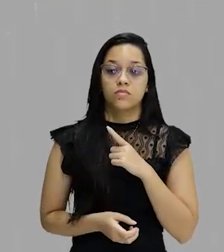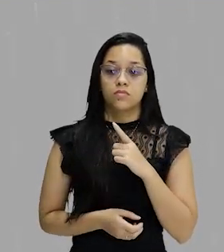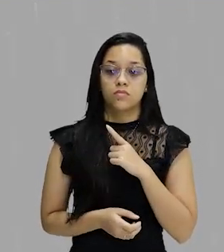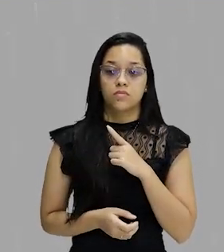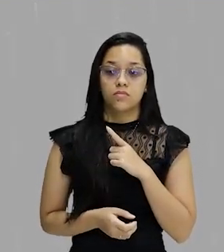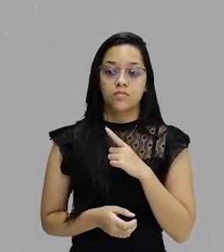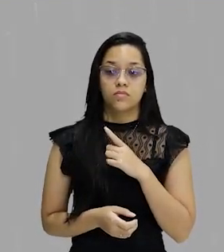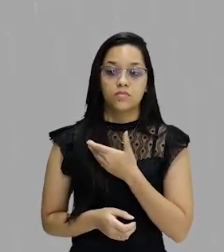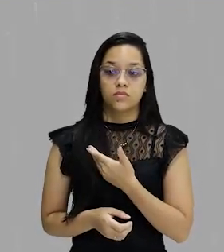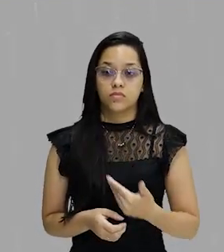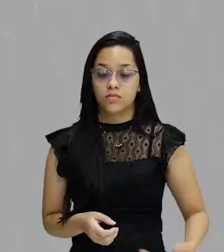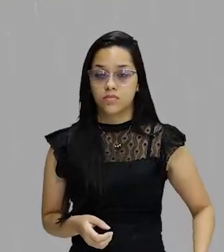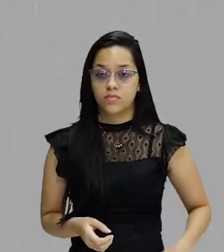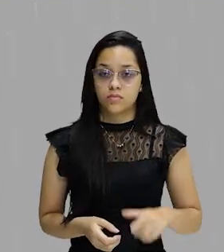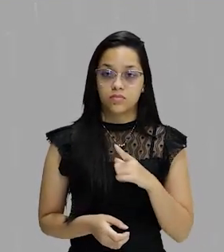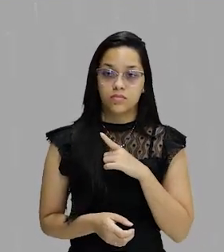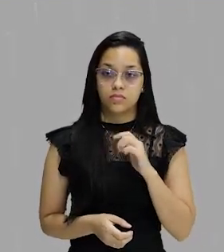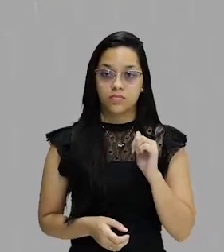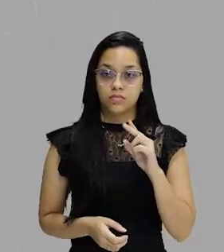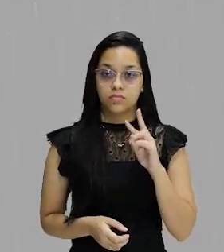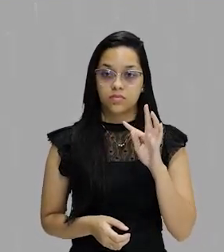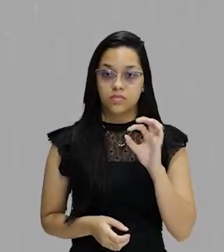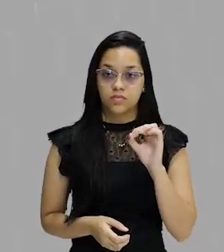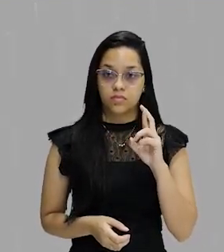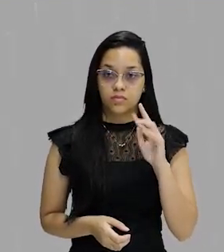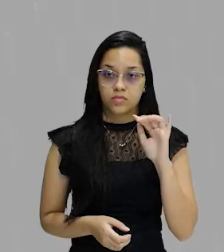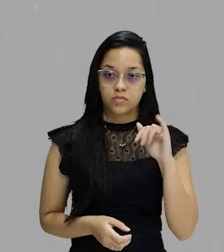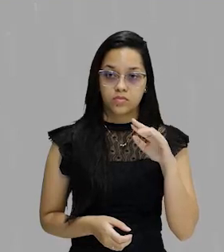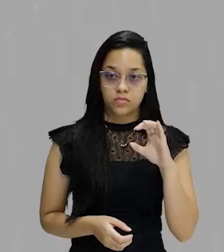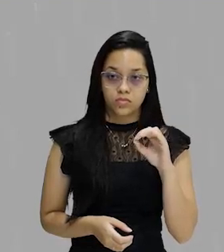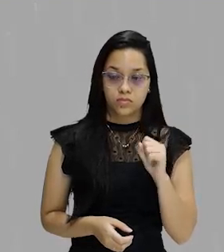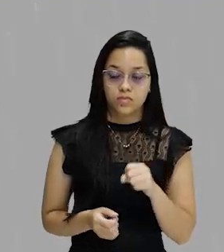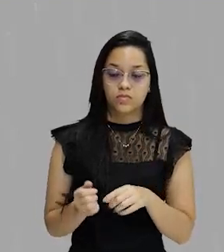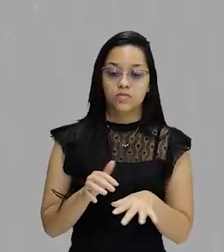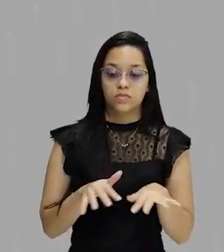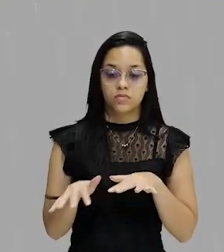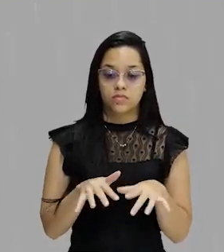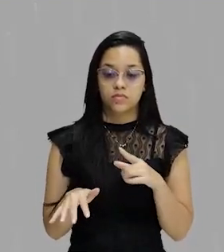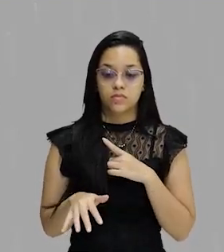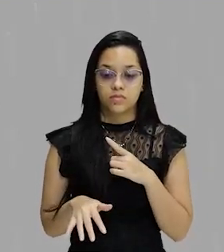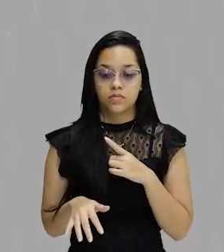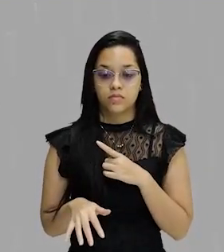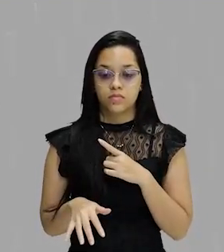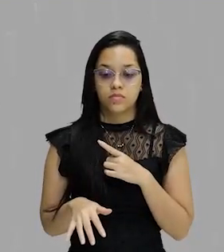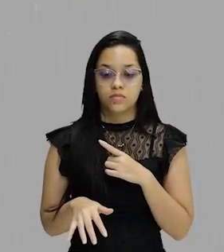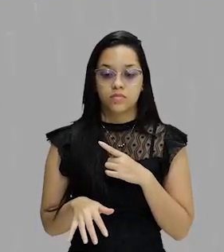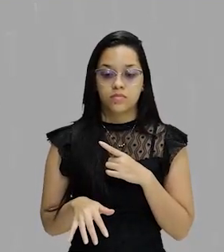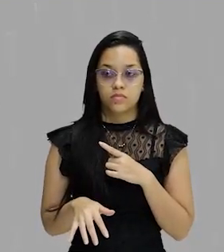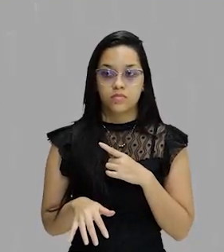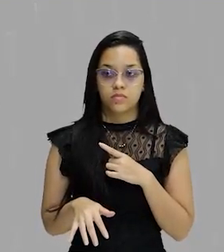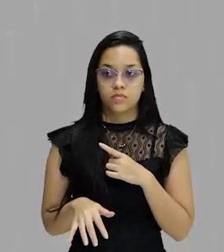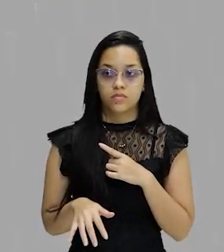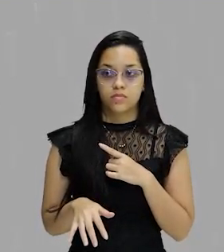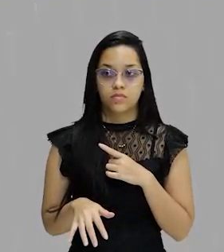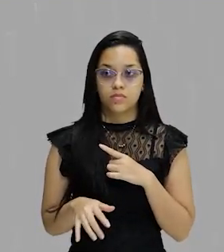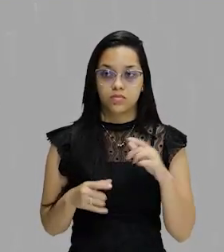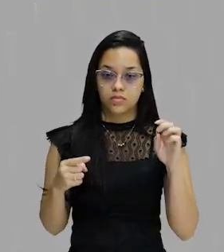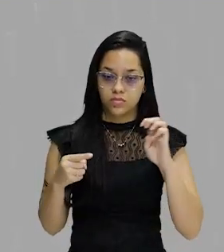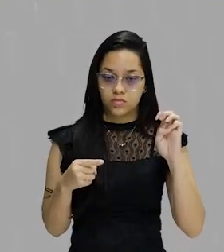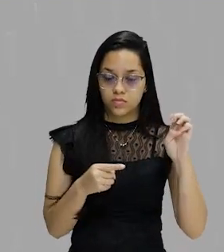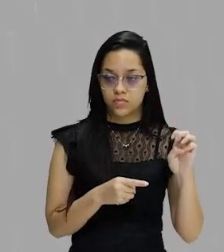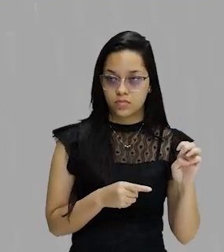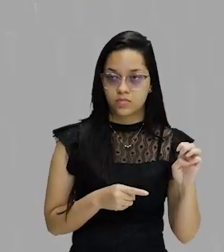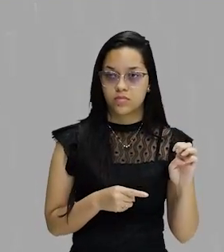os governos autoritários eles vão fazer um movimento para tirar das mãos das esquerdas